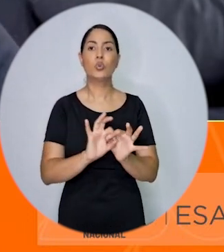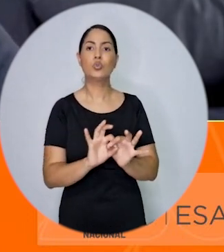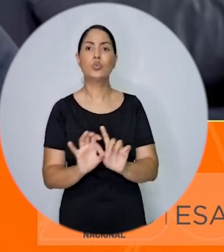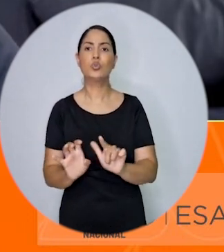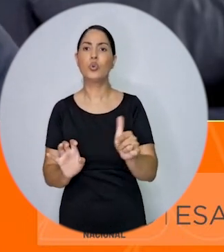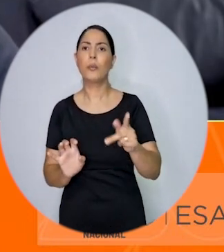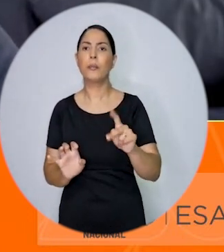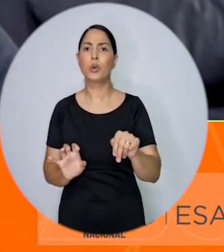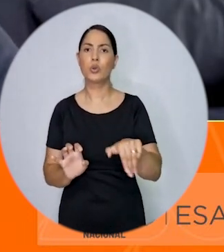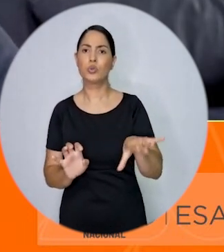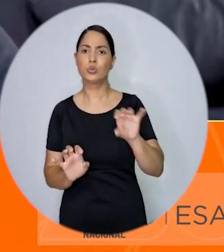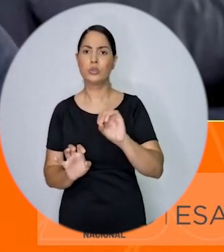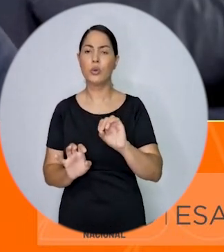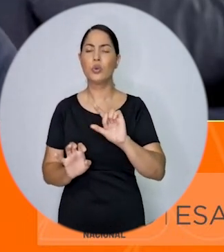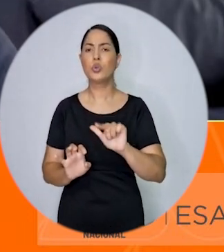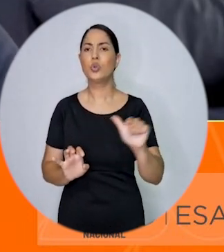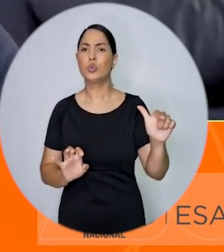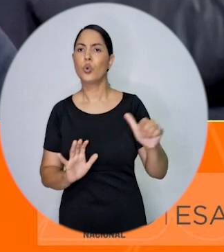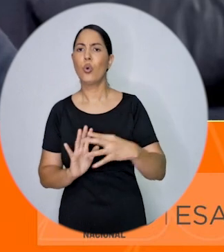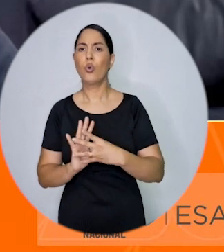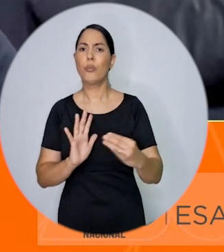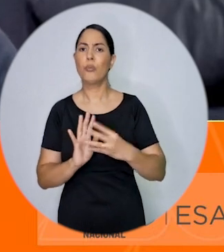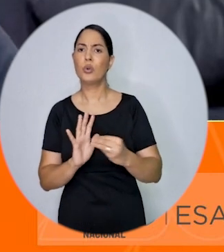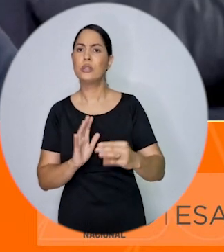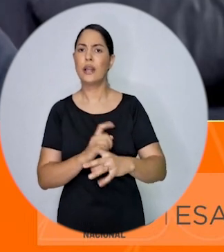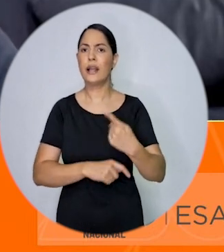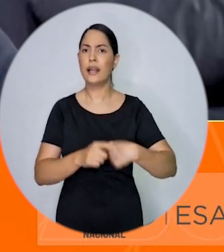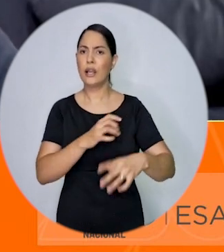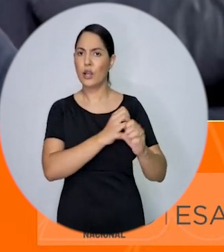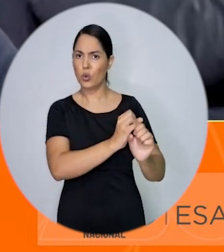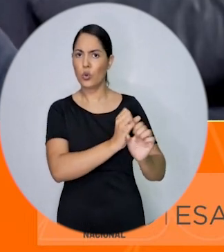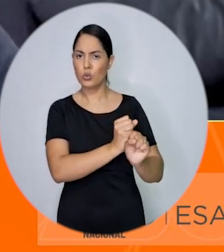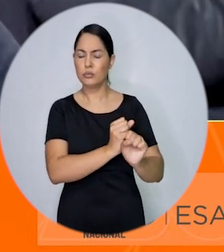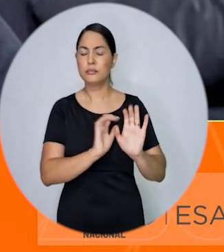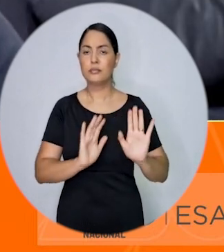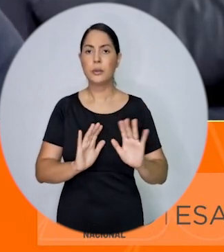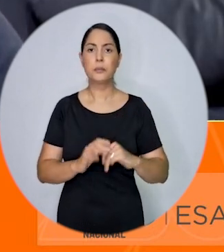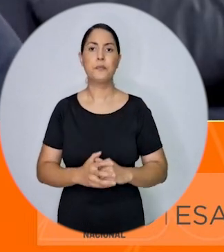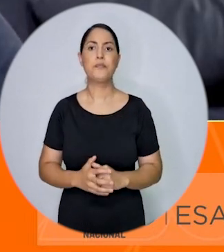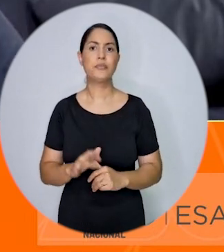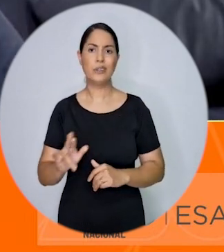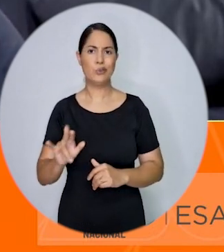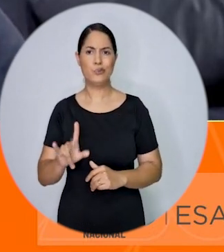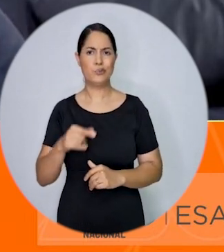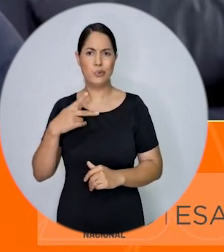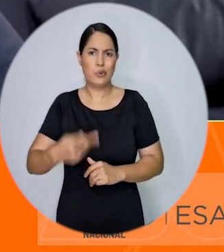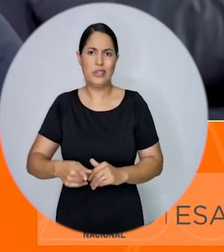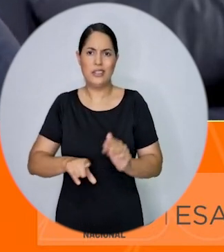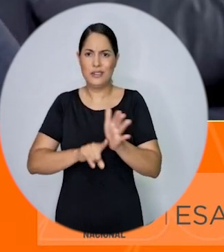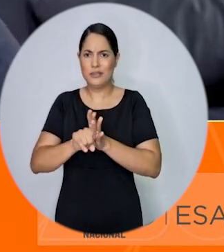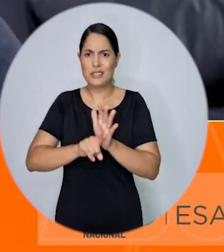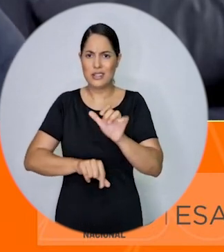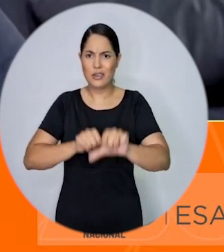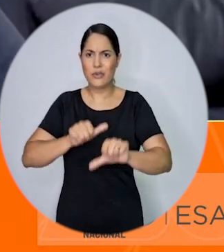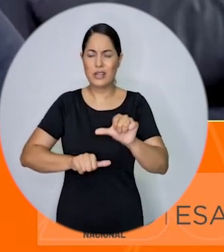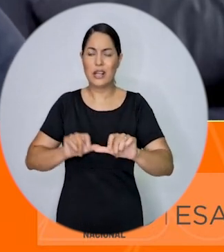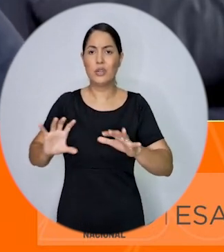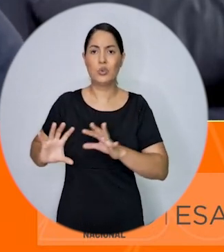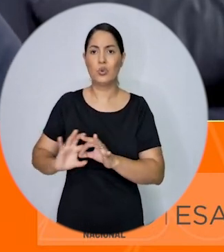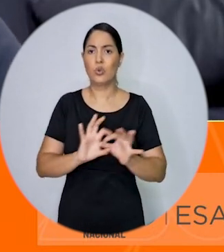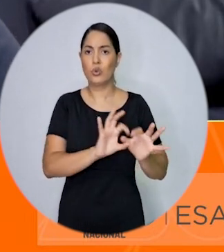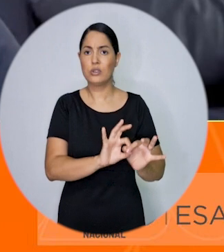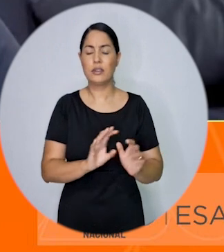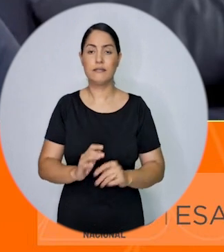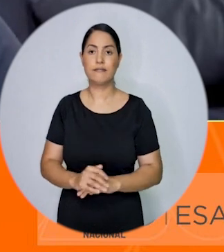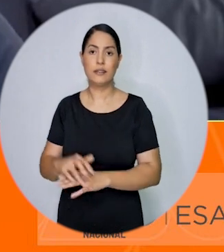determinados modos de produção, e determinados modelos econômicos. E aqui eu não vou fazer uma análise entre pena